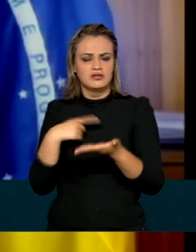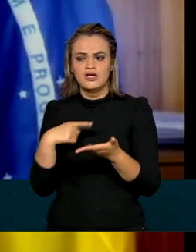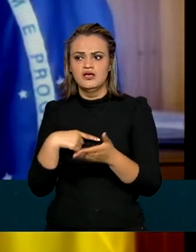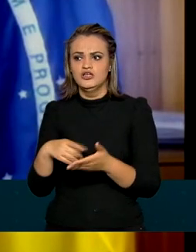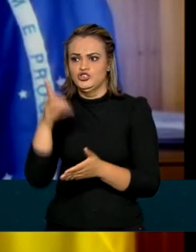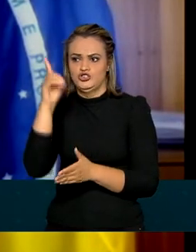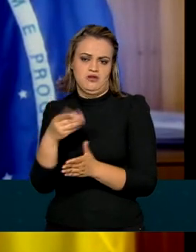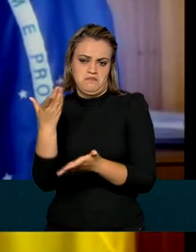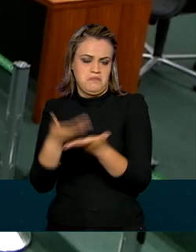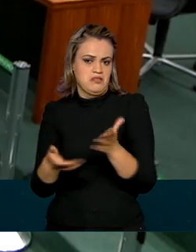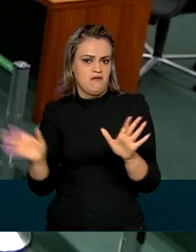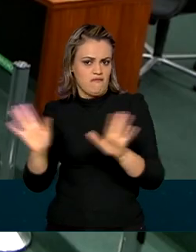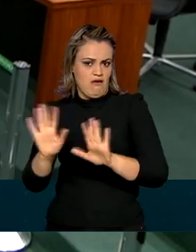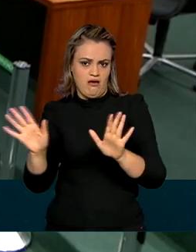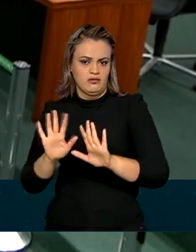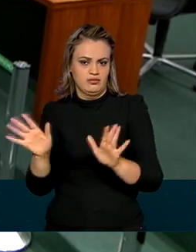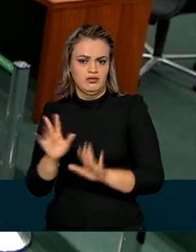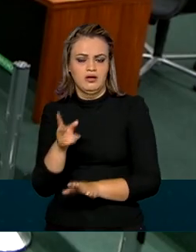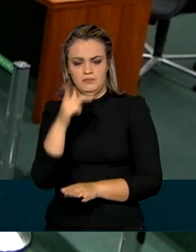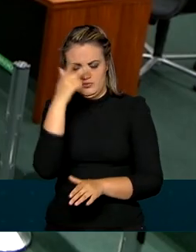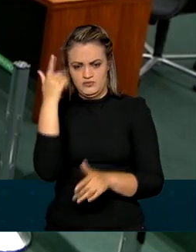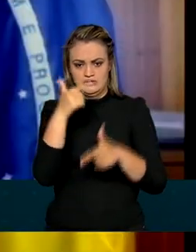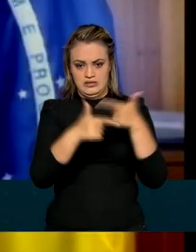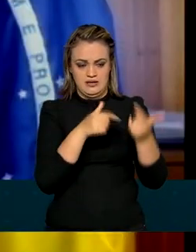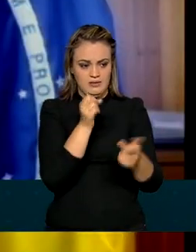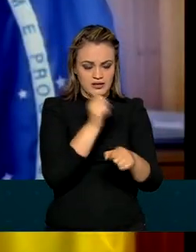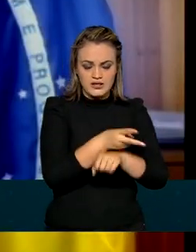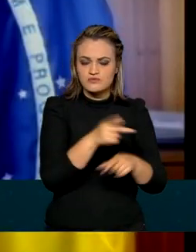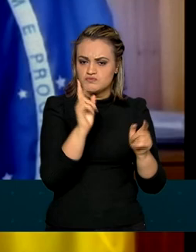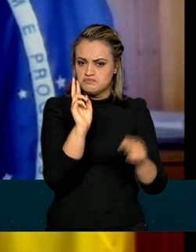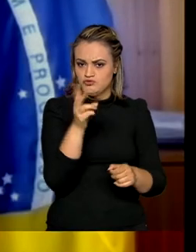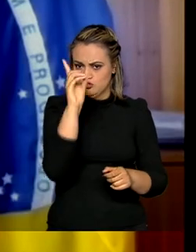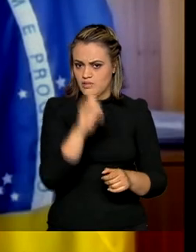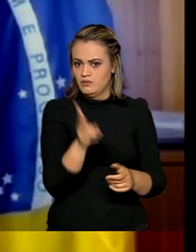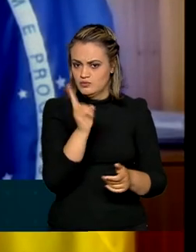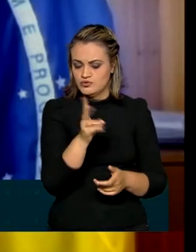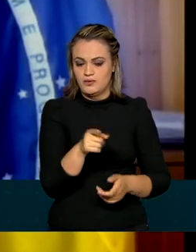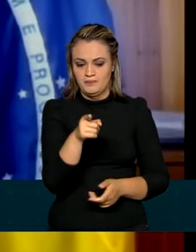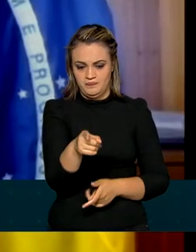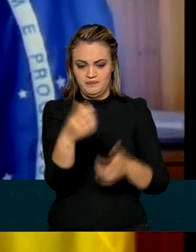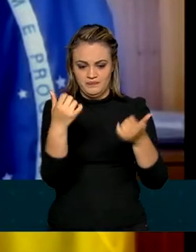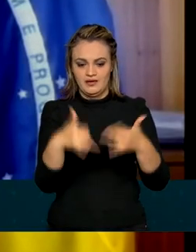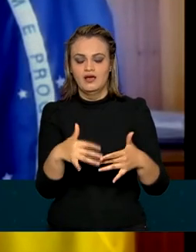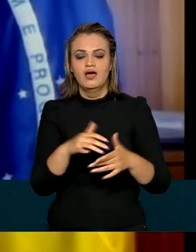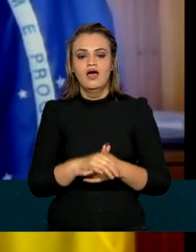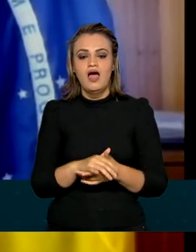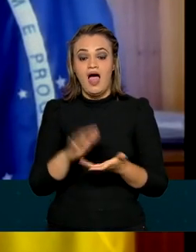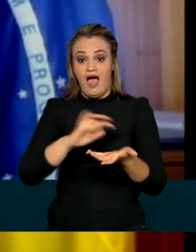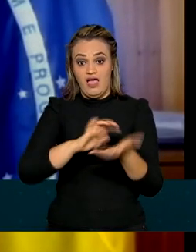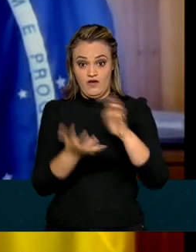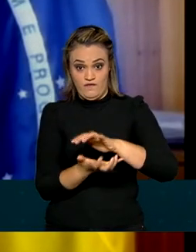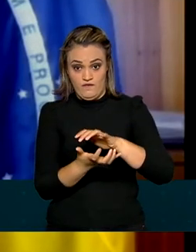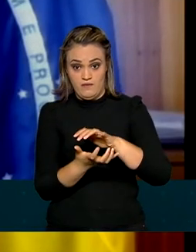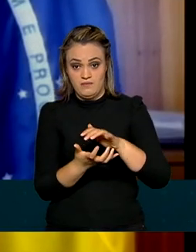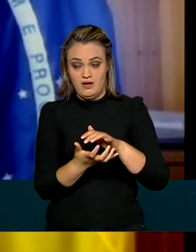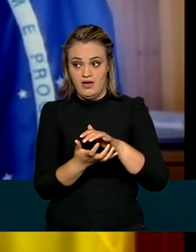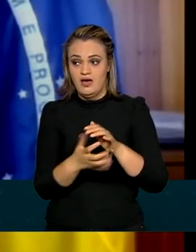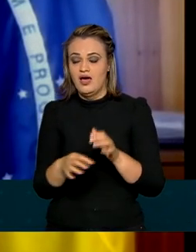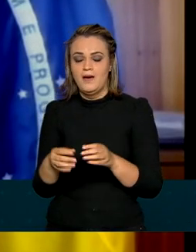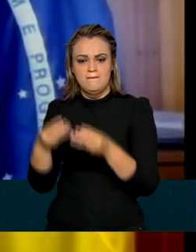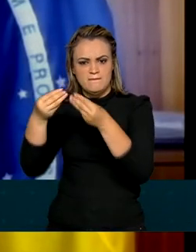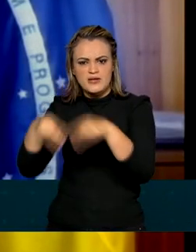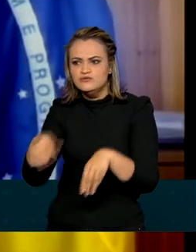não retira direitos adquiridos dos atuais servidores Então é só de forma primeiro não atingir os direitos